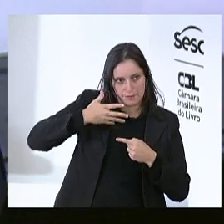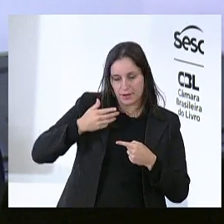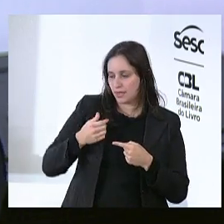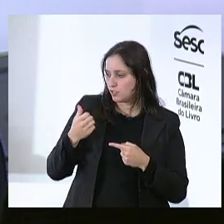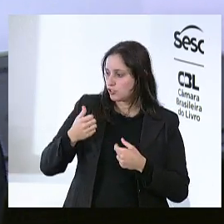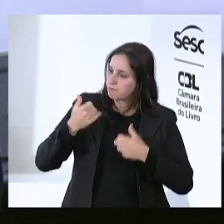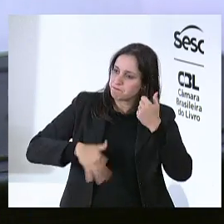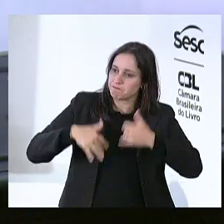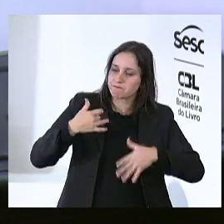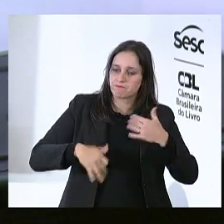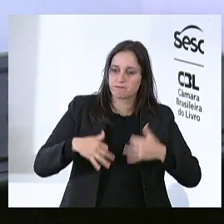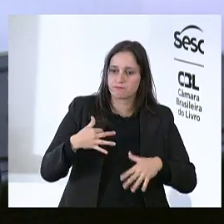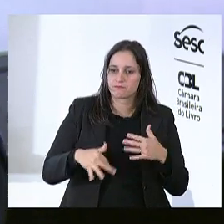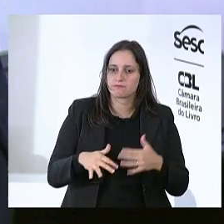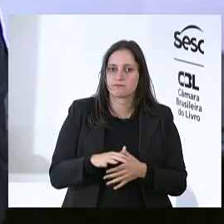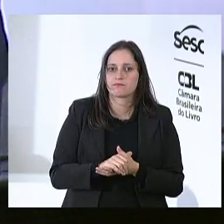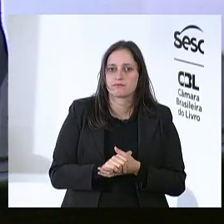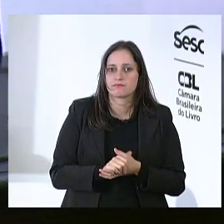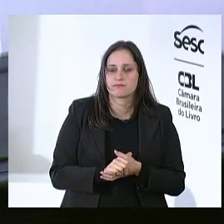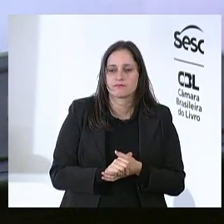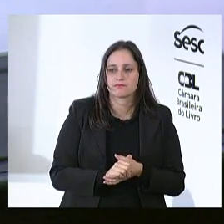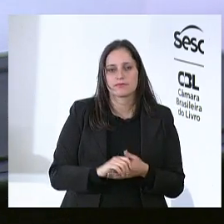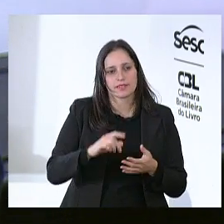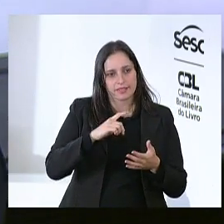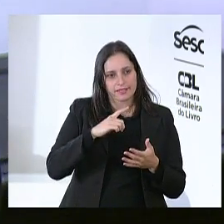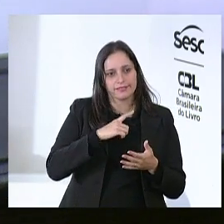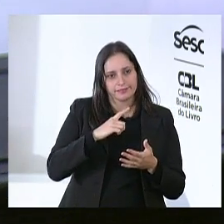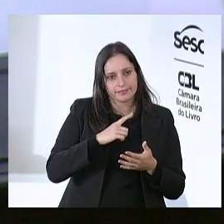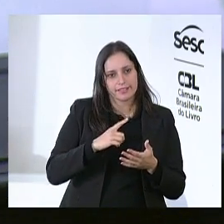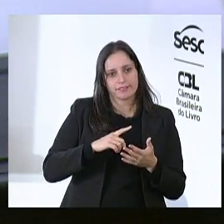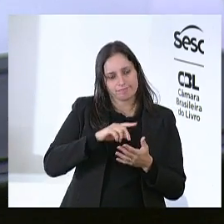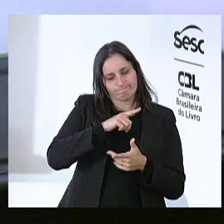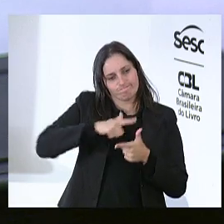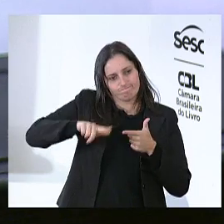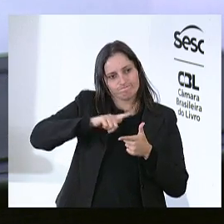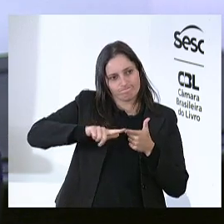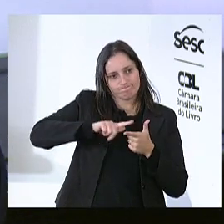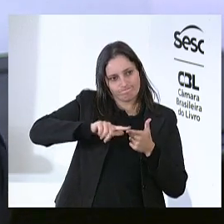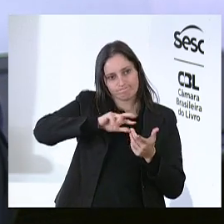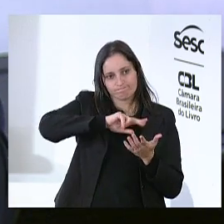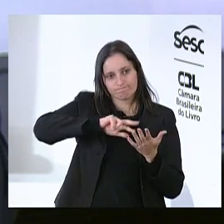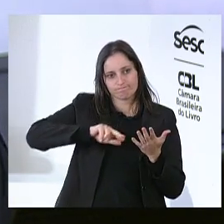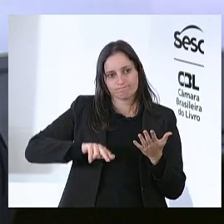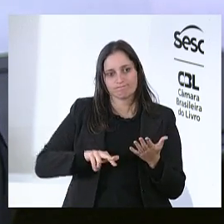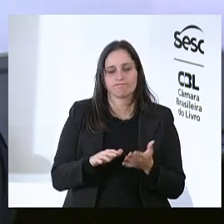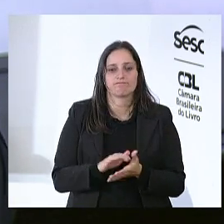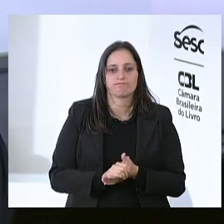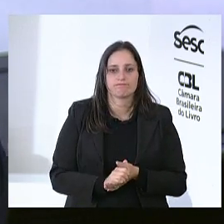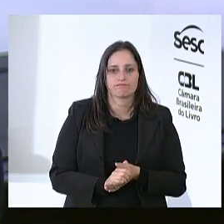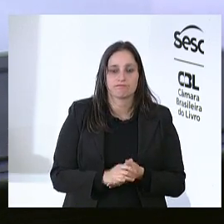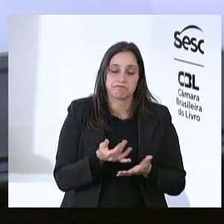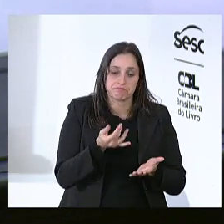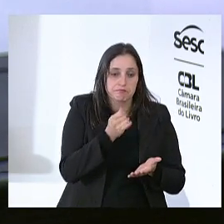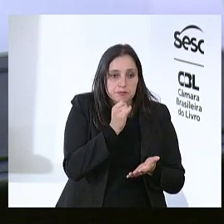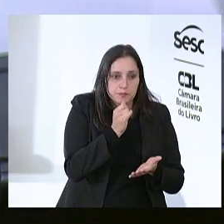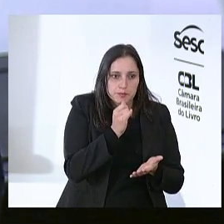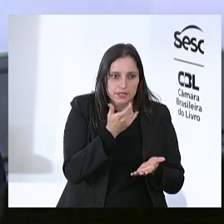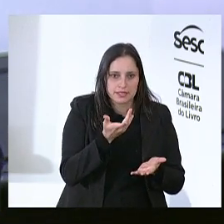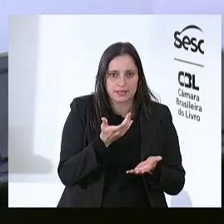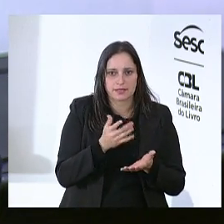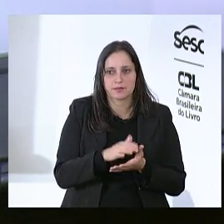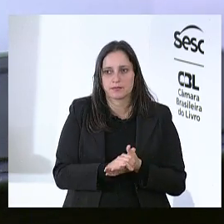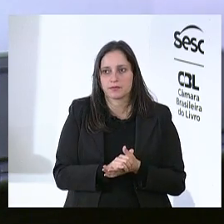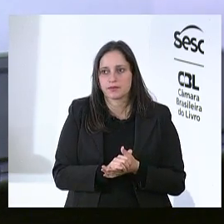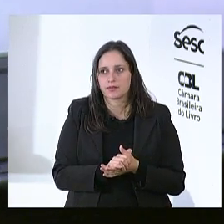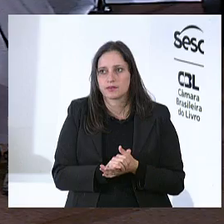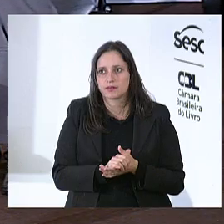por direito? Tem. Mas tem um ovo da serpente que está lá. Que está lá. Por exemplo, quando Ladislau fala